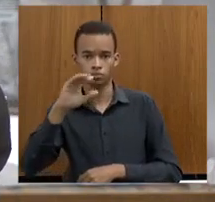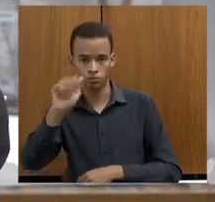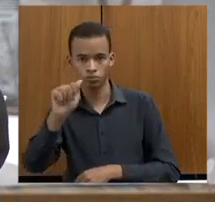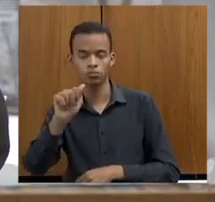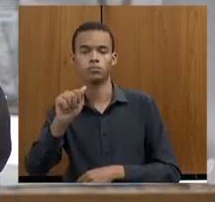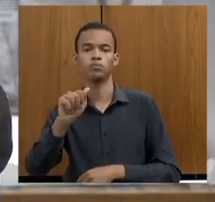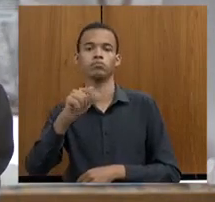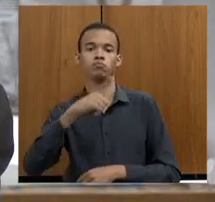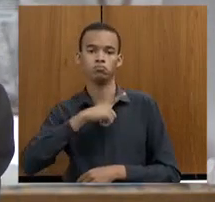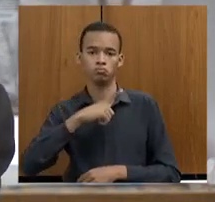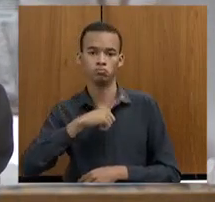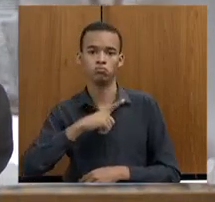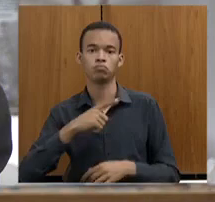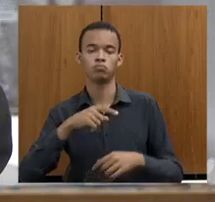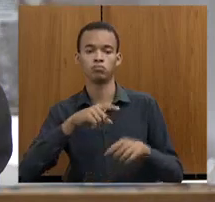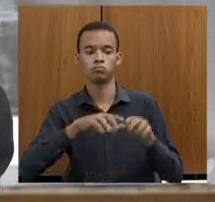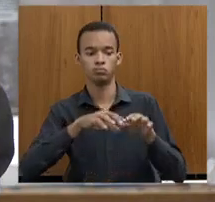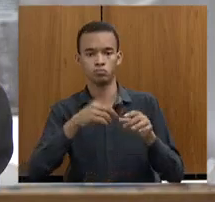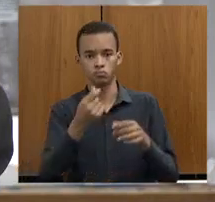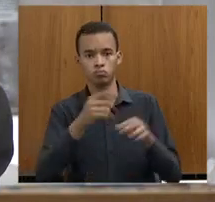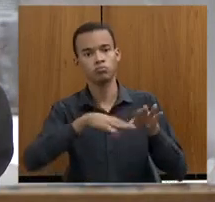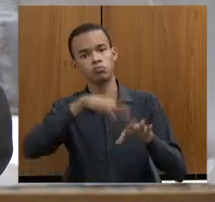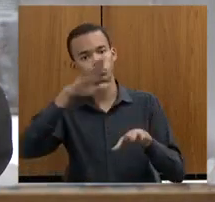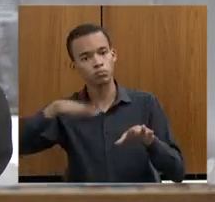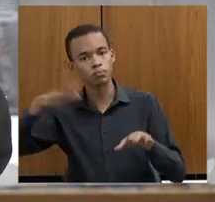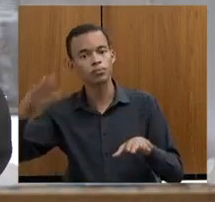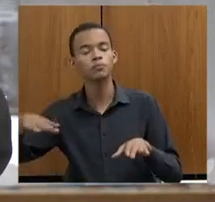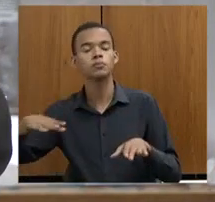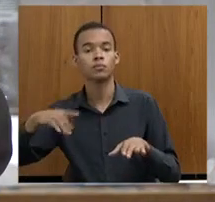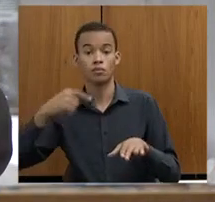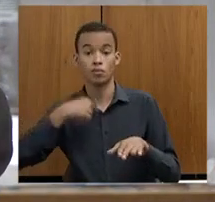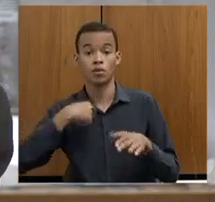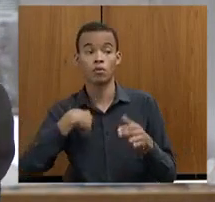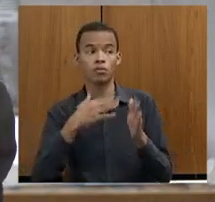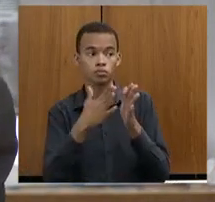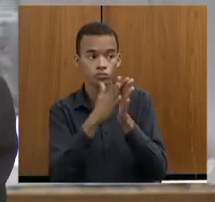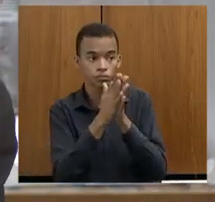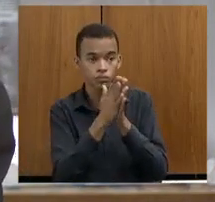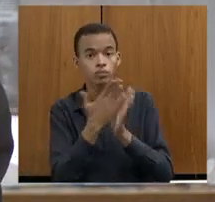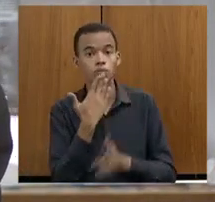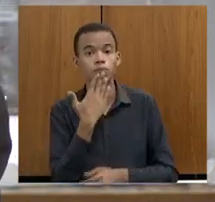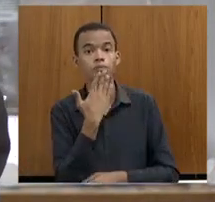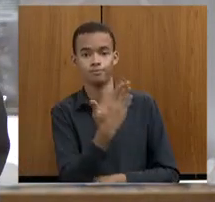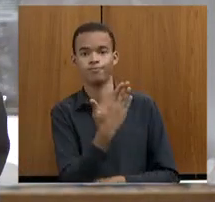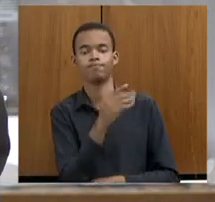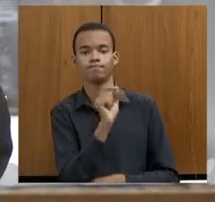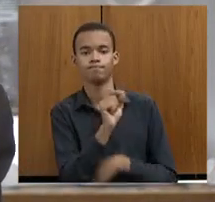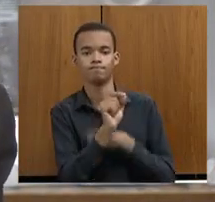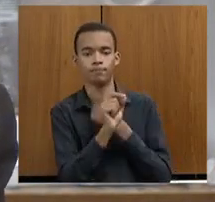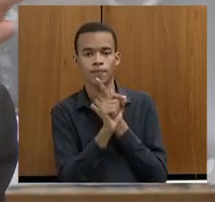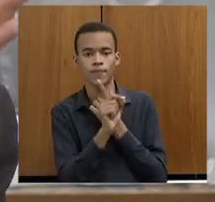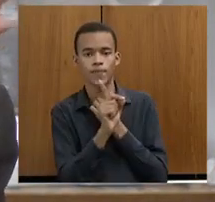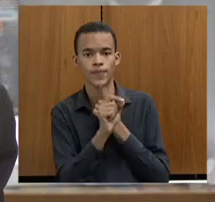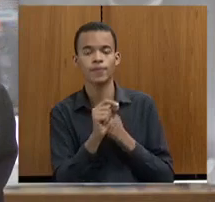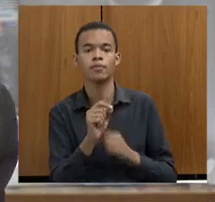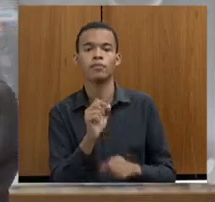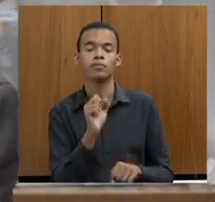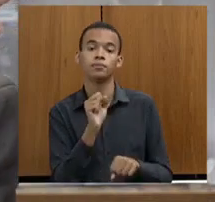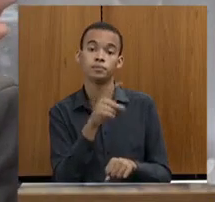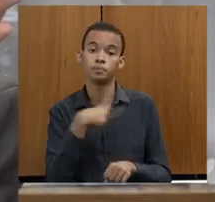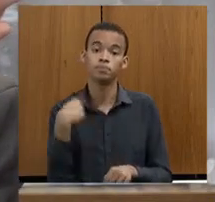e é um pedido um apelo que eu estou fazendo para não esperar que a gente leve